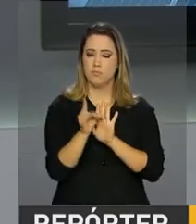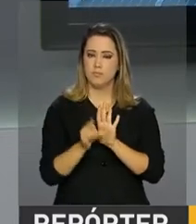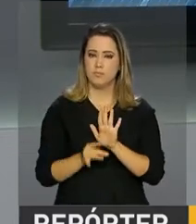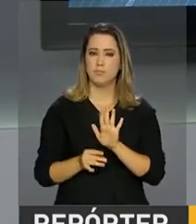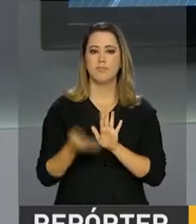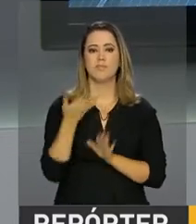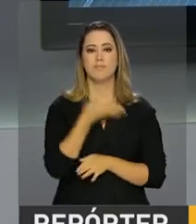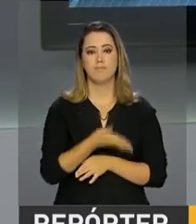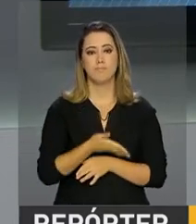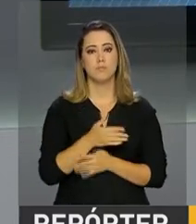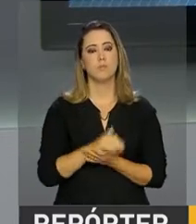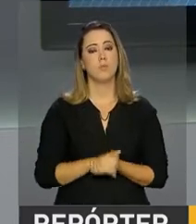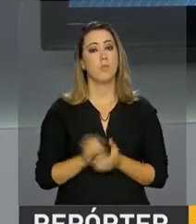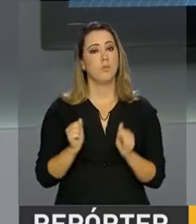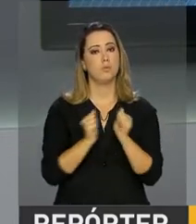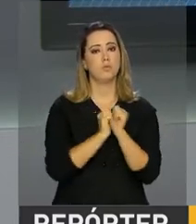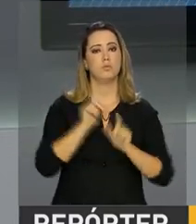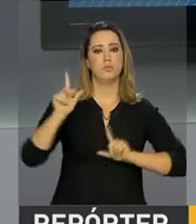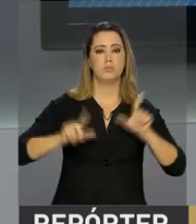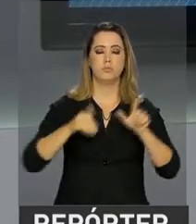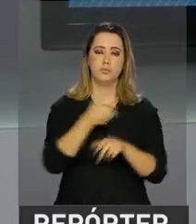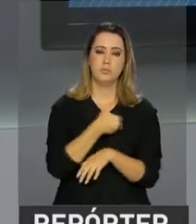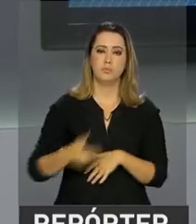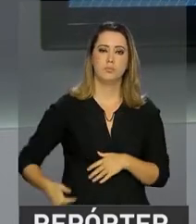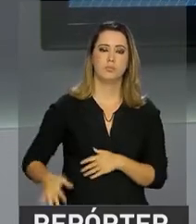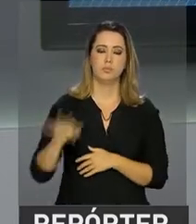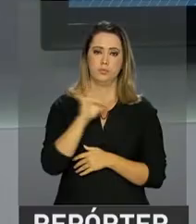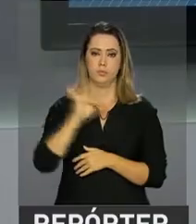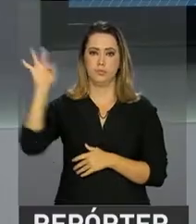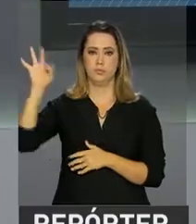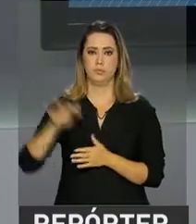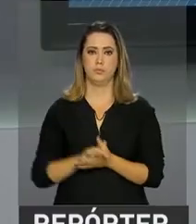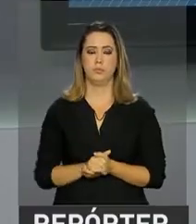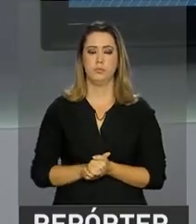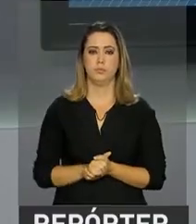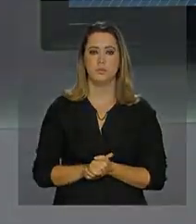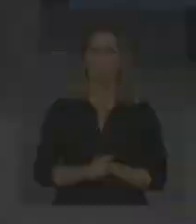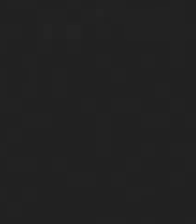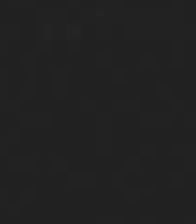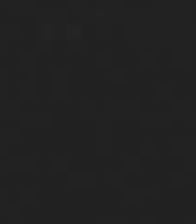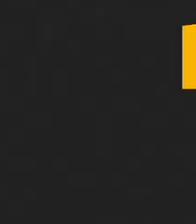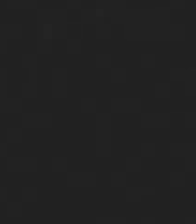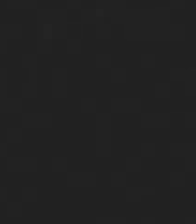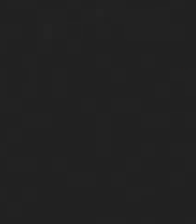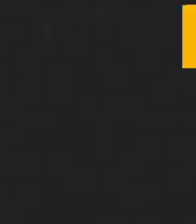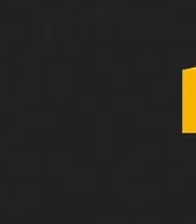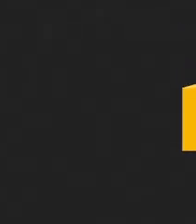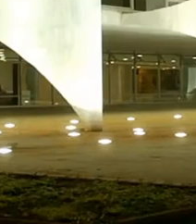nbr na internet continue com a gente na nbr a tv do governo federal ah